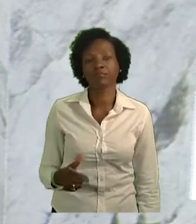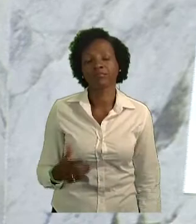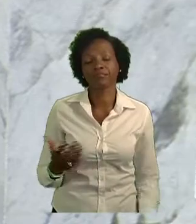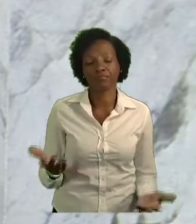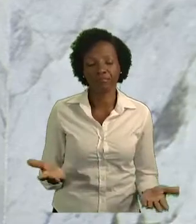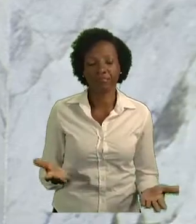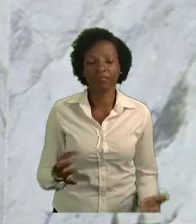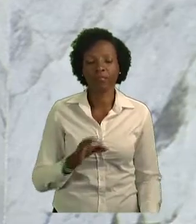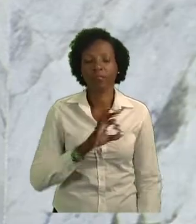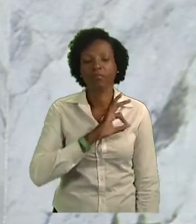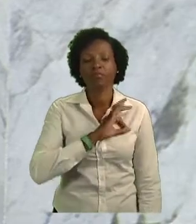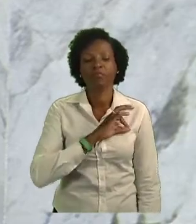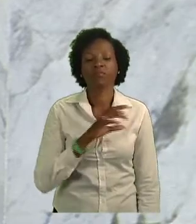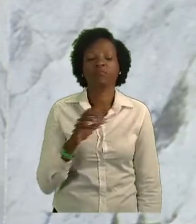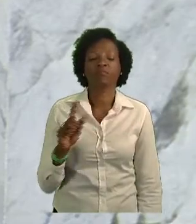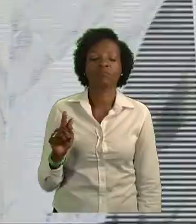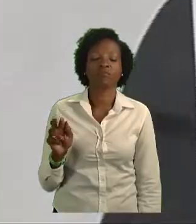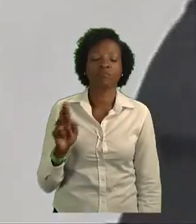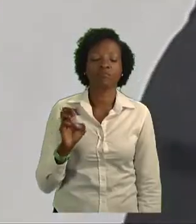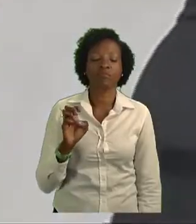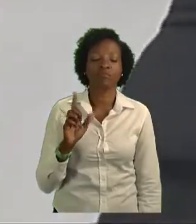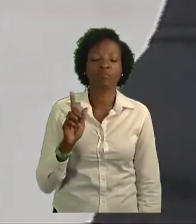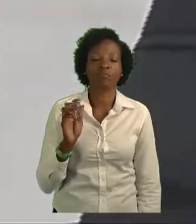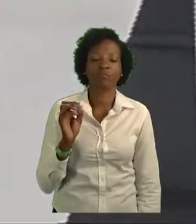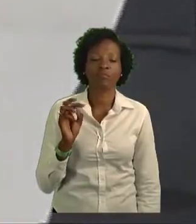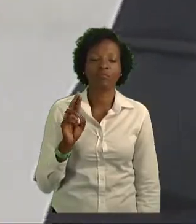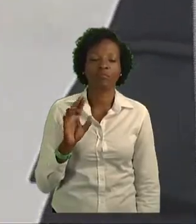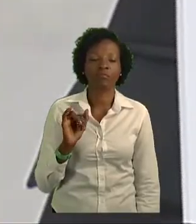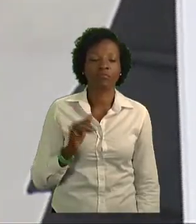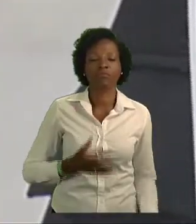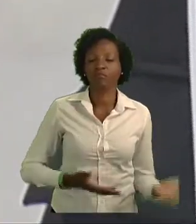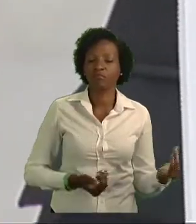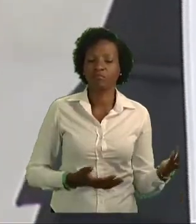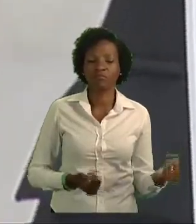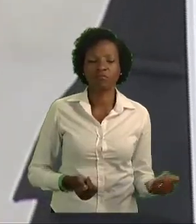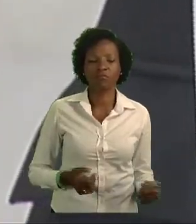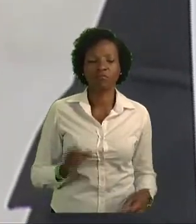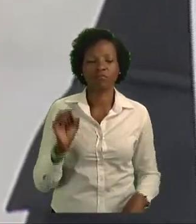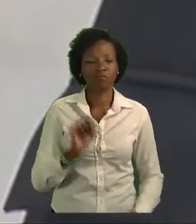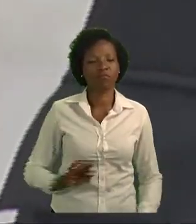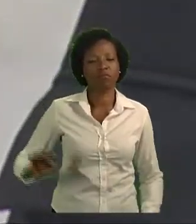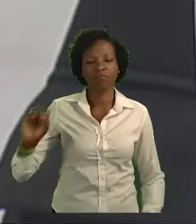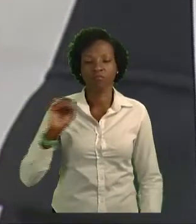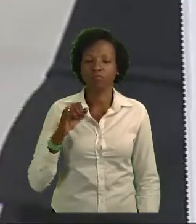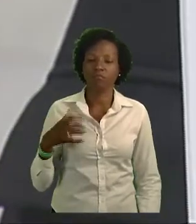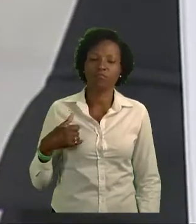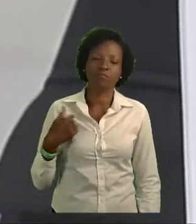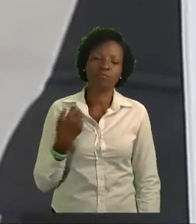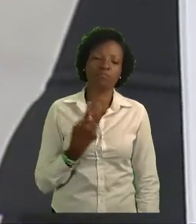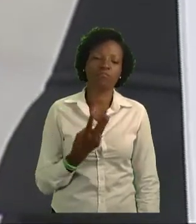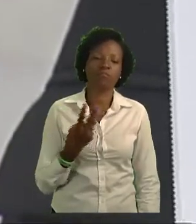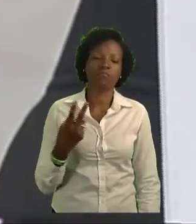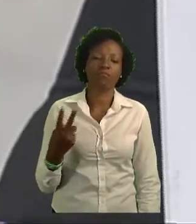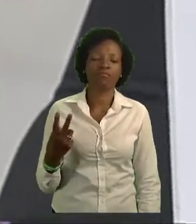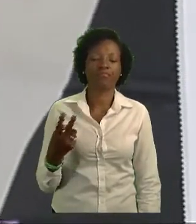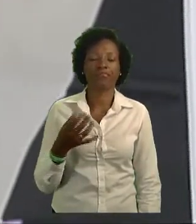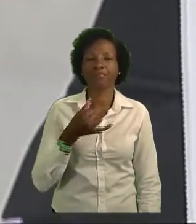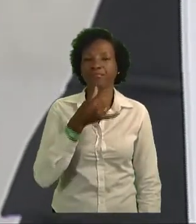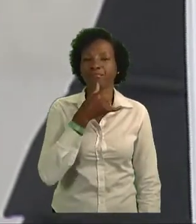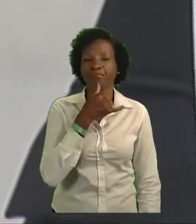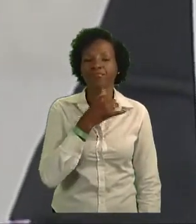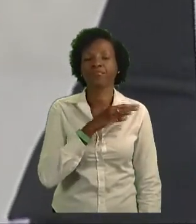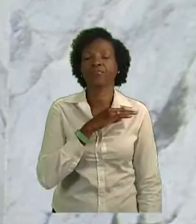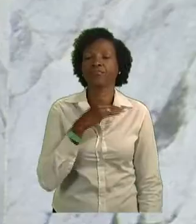policial gregory que também foi morto um jovem policial militar solteiro ainda 32 anos e infelizmente mais uma